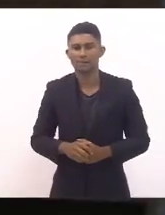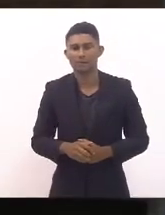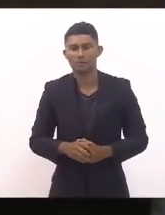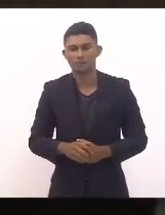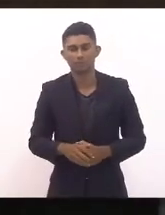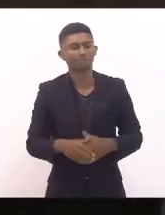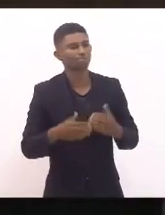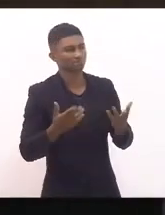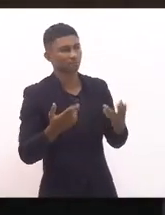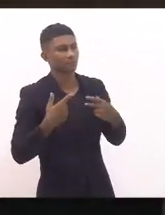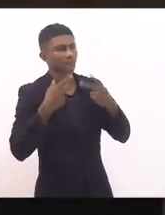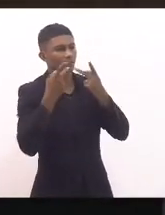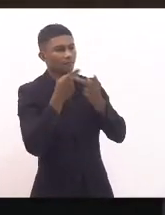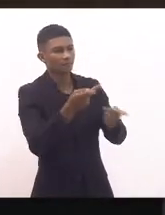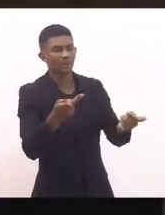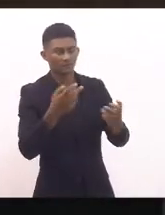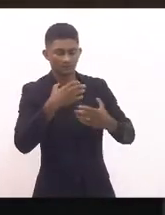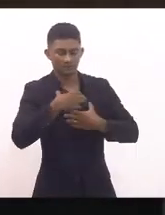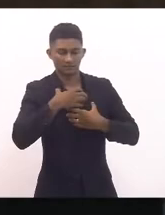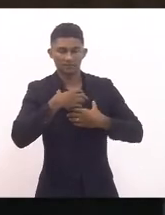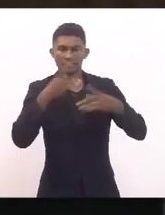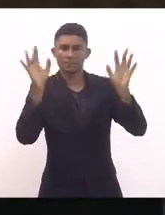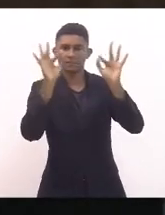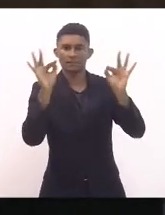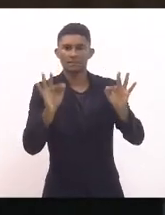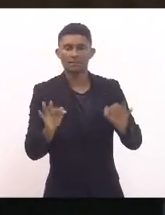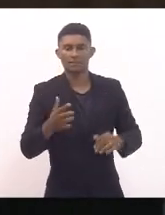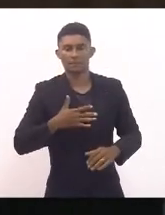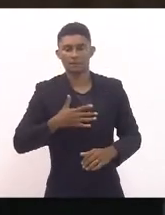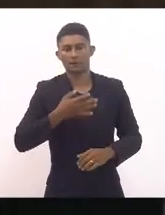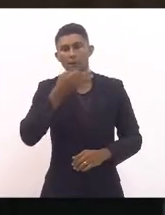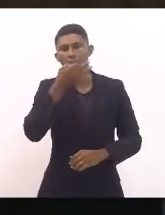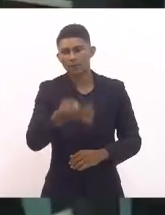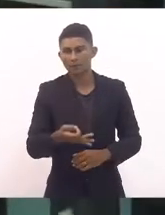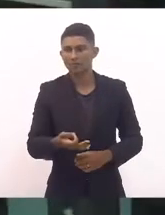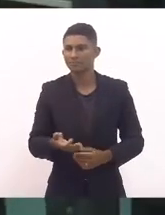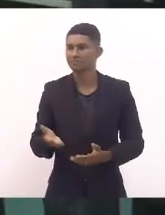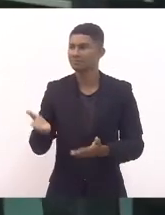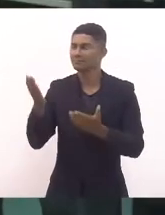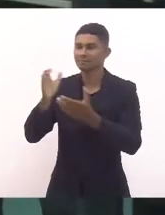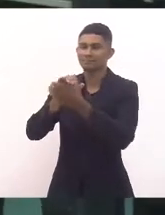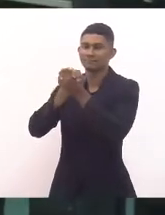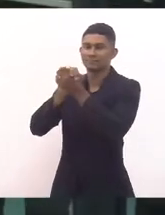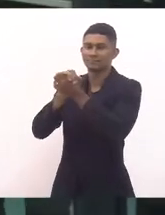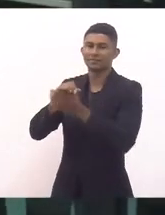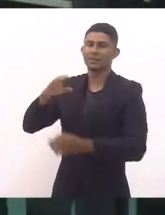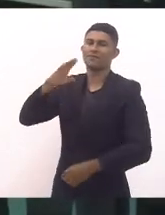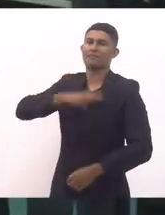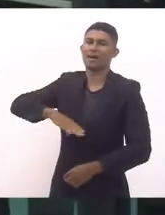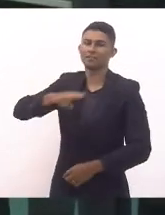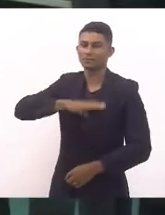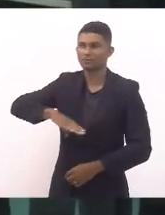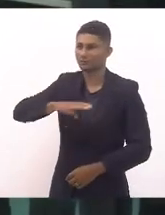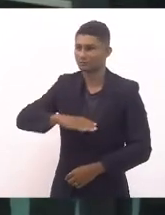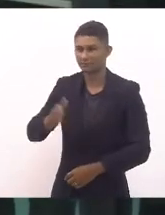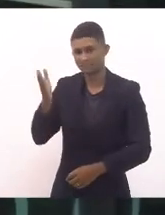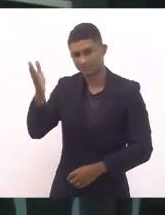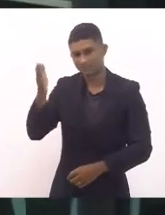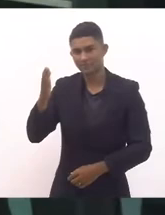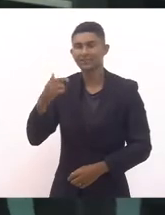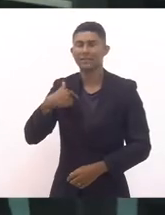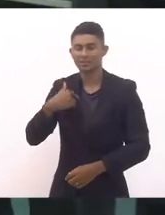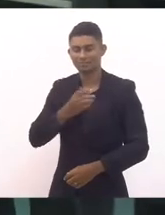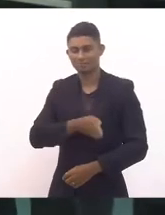Presidente, quero dizer que estou muito feliz de poder dar o meu parecer para cumprimentar o meu Vasco da Gama, né, meu time